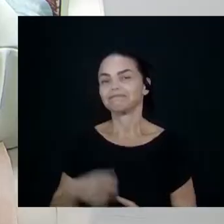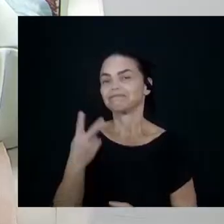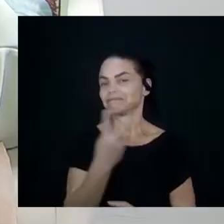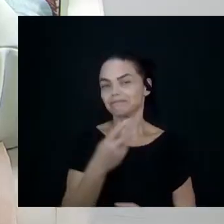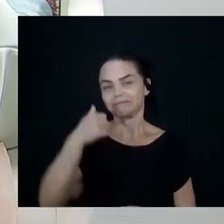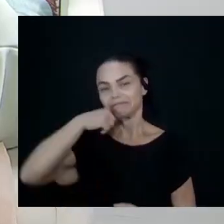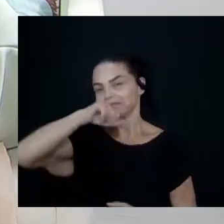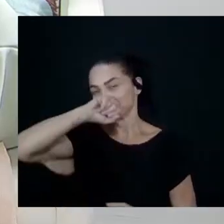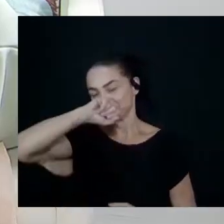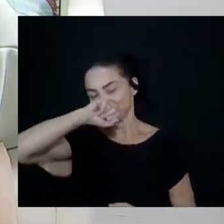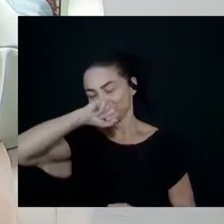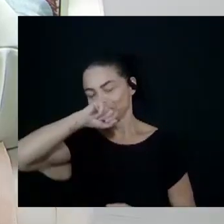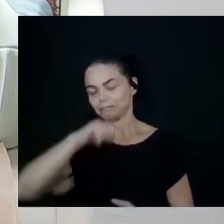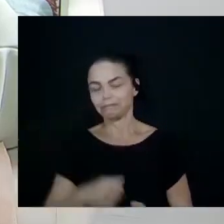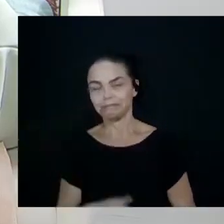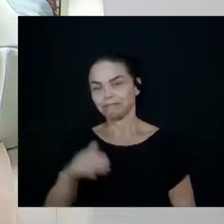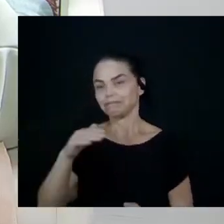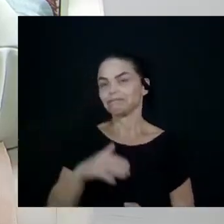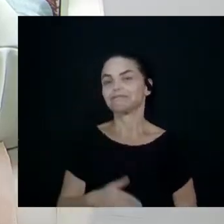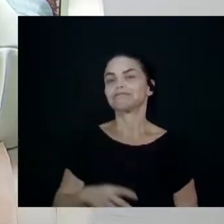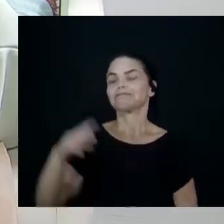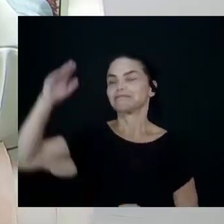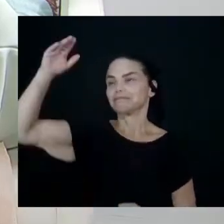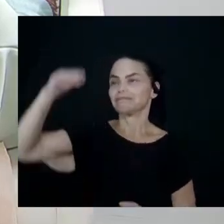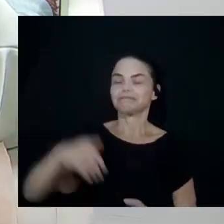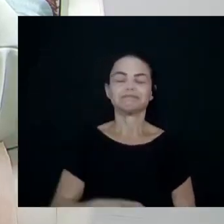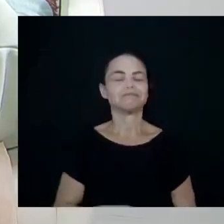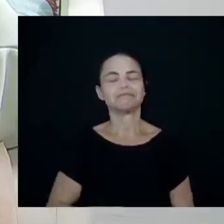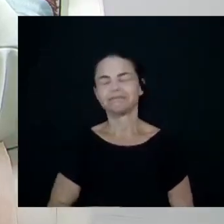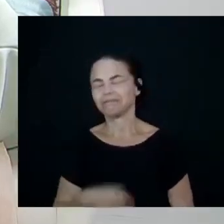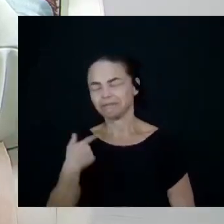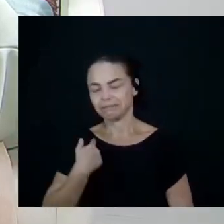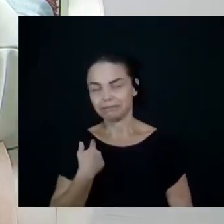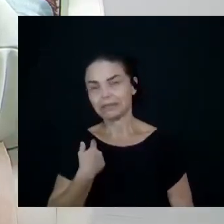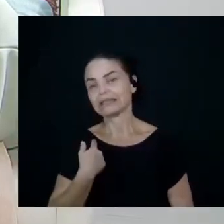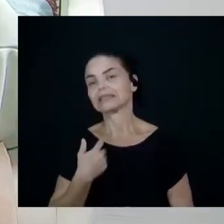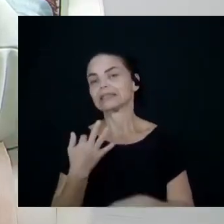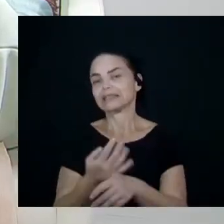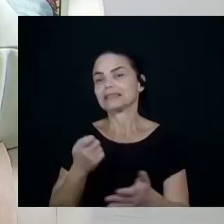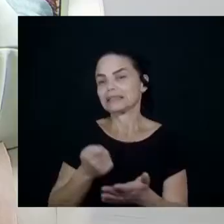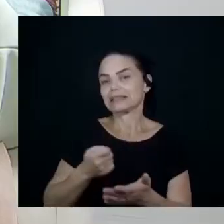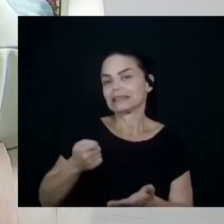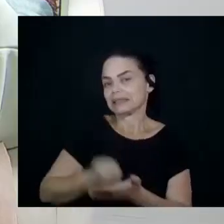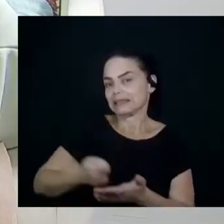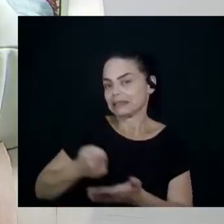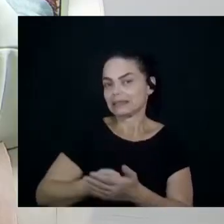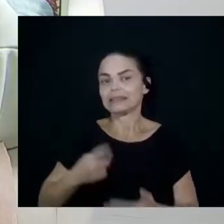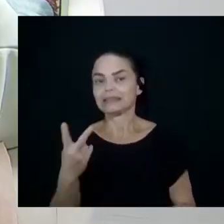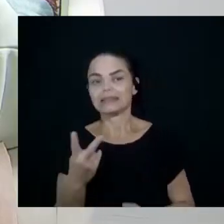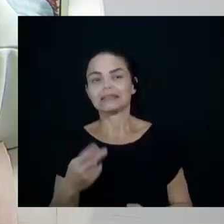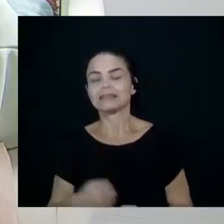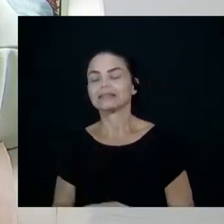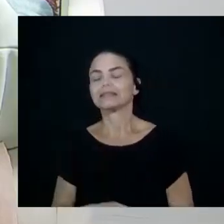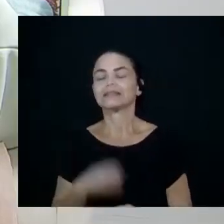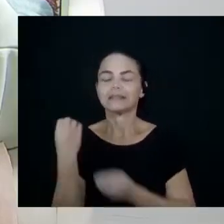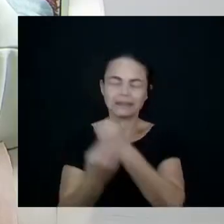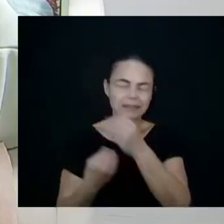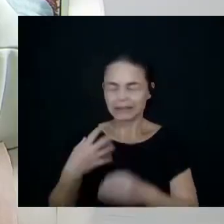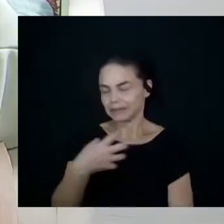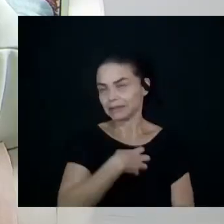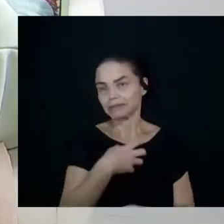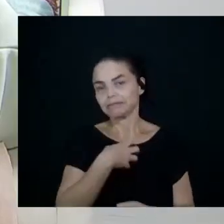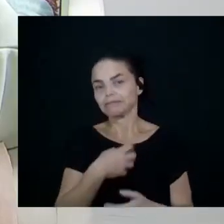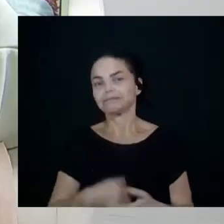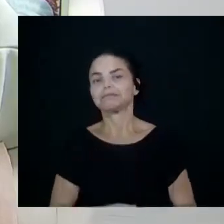mãe de 2 mulheres adultas, que talvez não demandem tanto de você quanto já demandou um dia, como